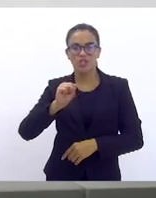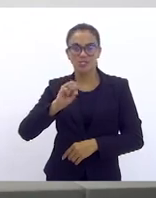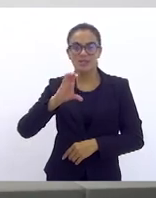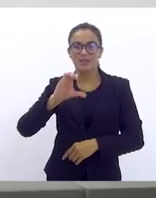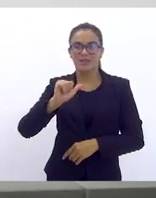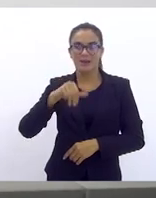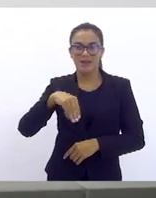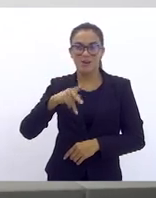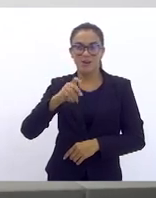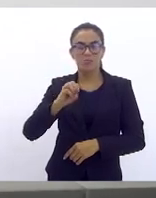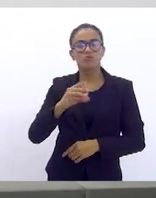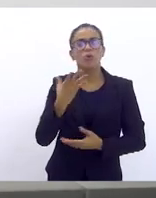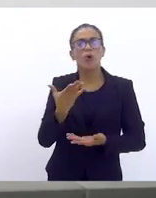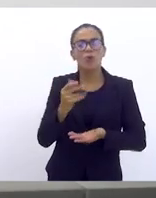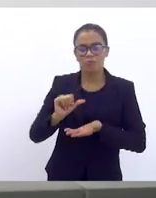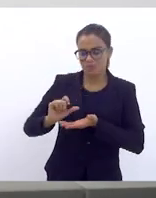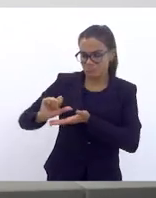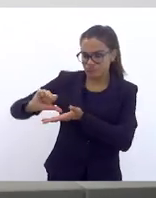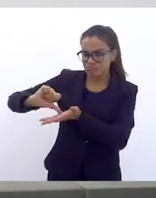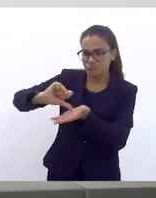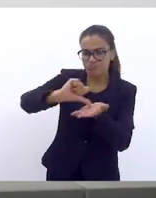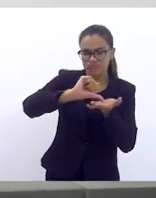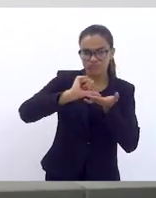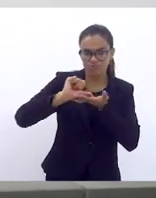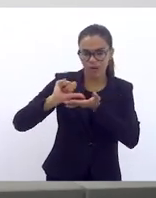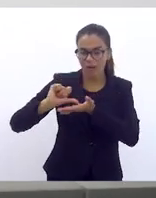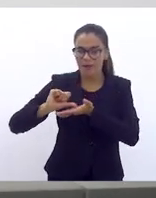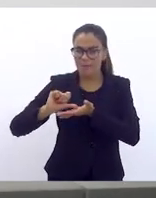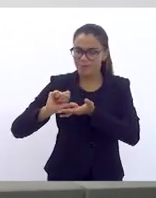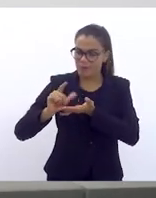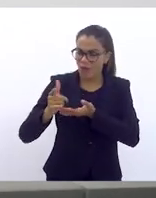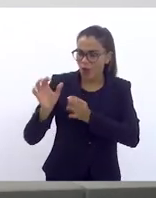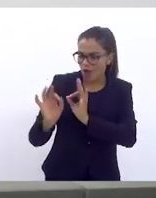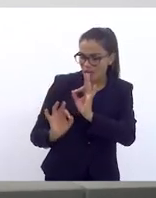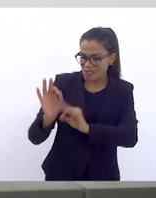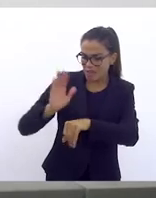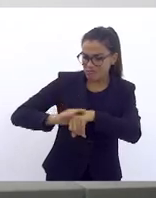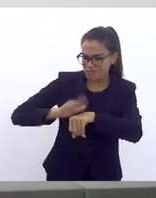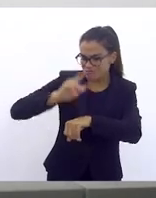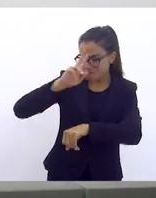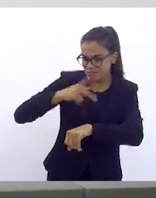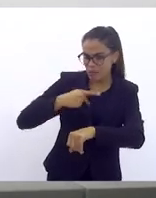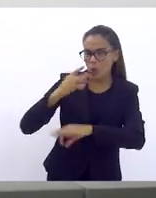essa centralidade possam por si só organizar o desenvolvimento